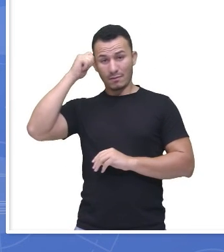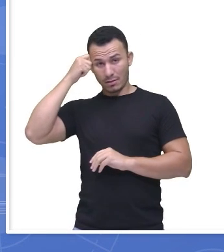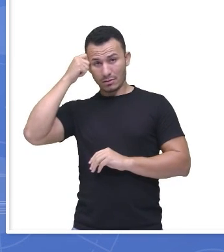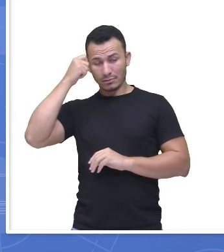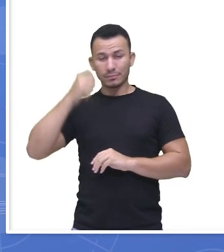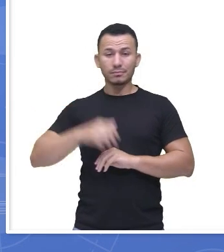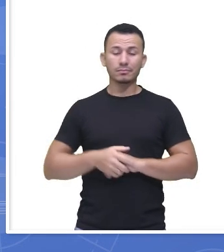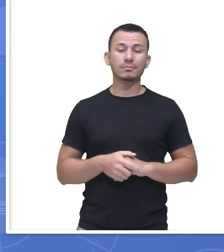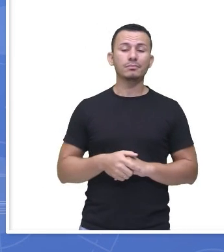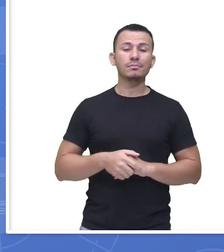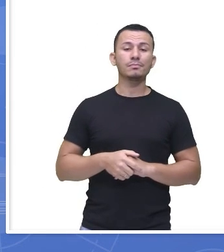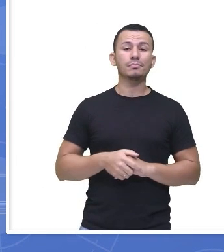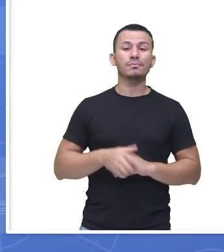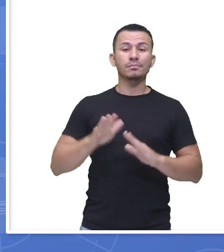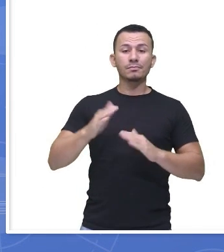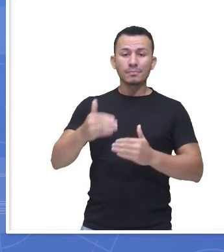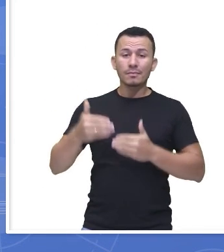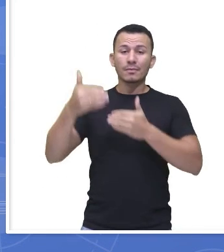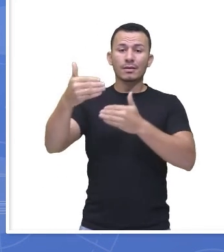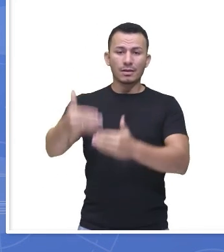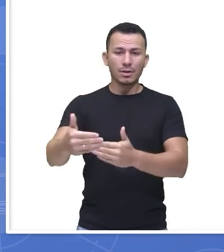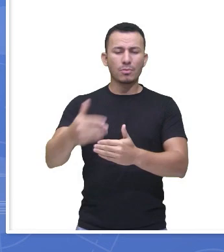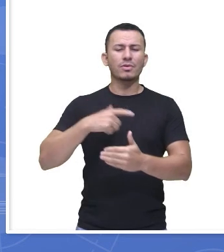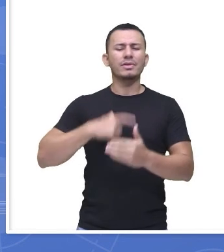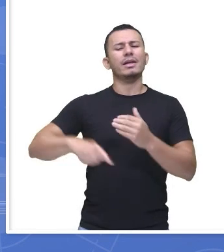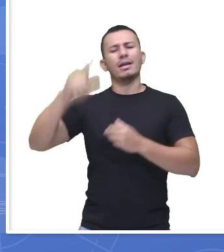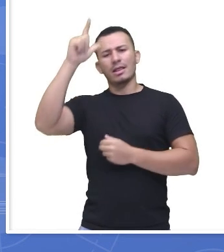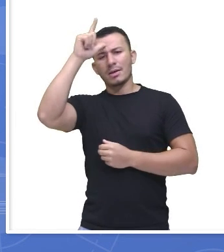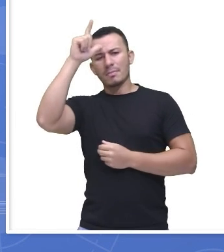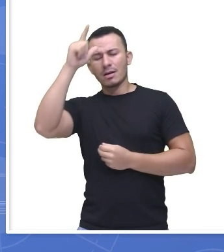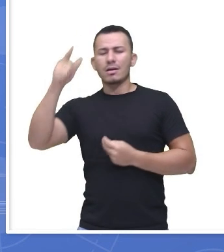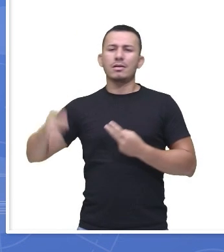e depois nós tivemos outros, como os alemães,